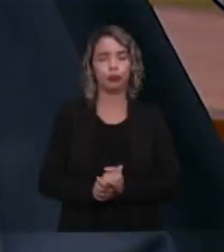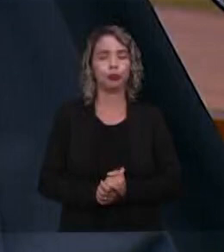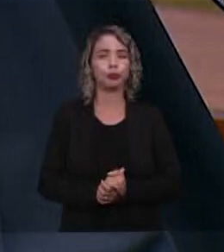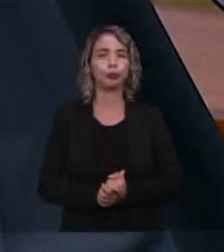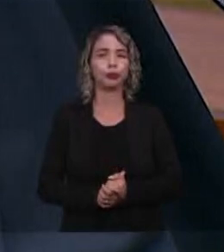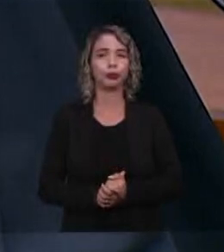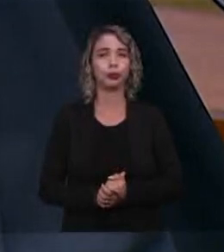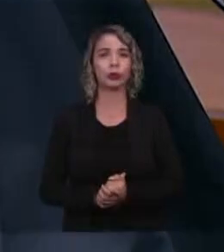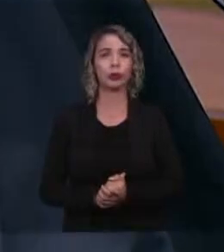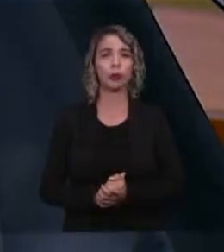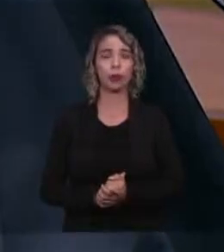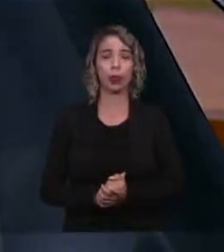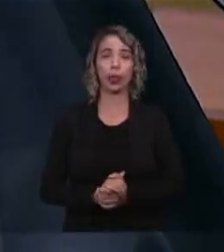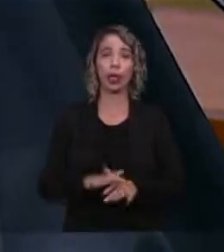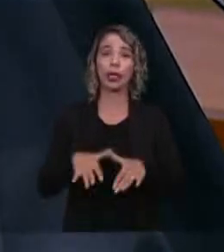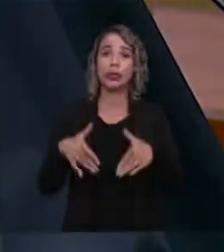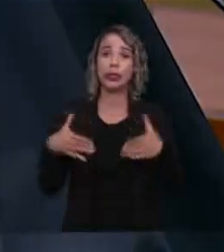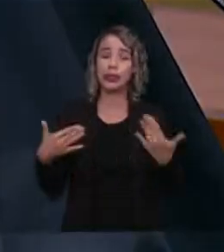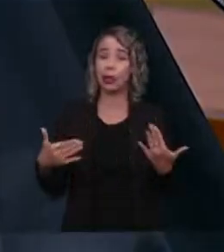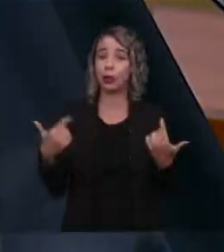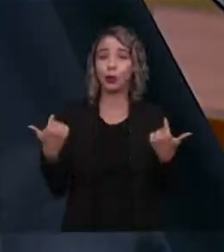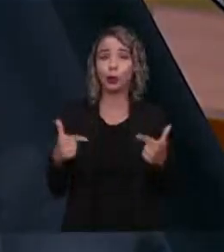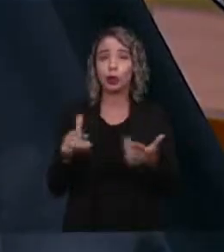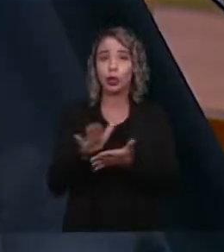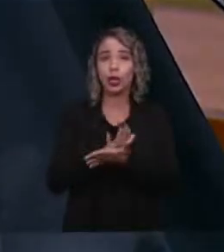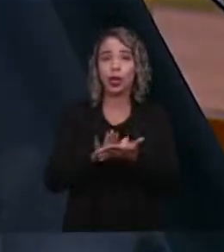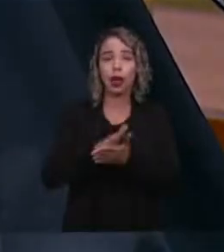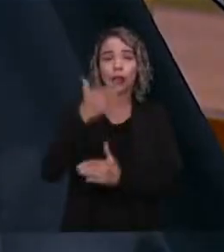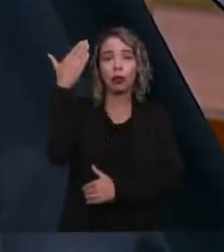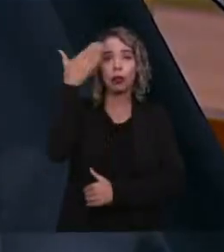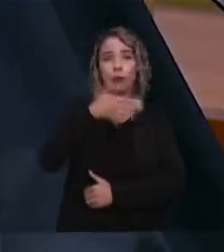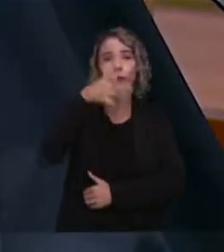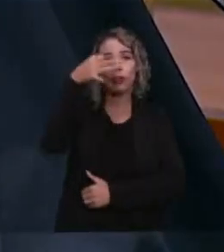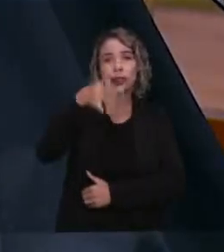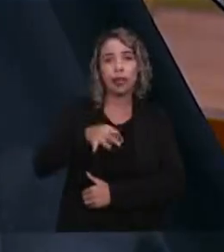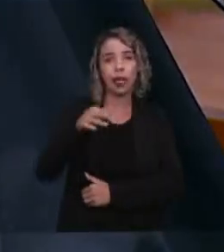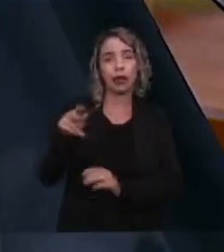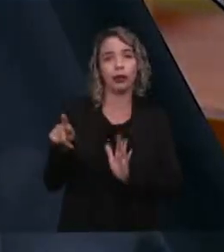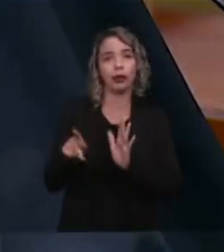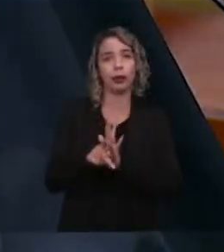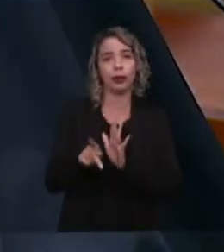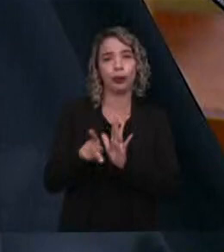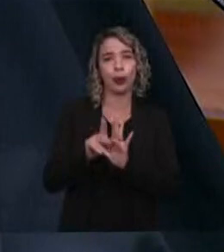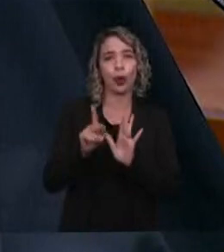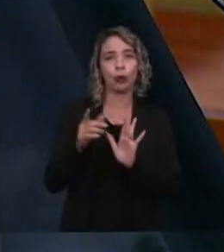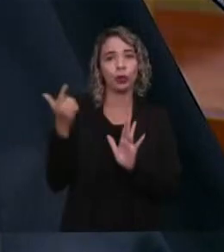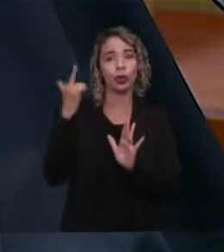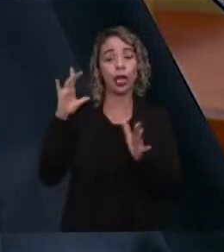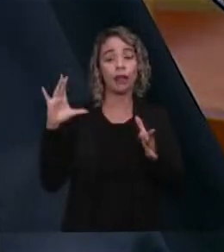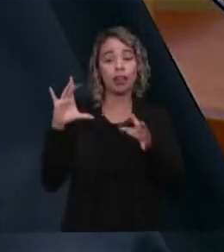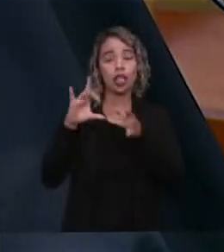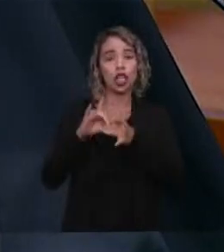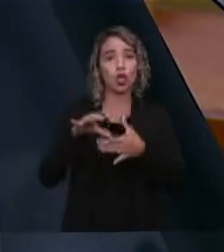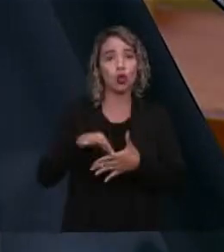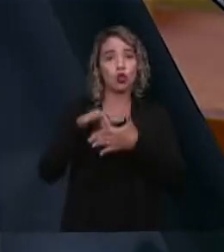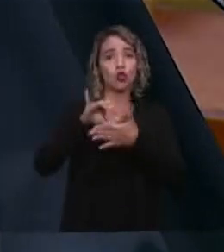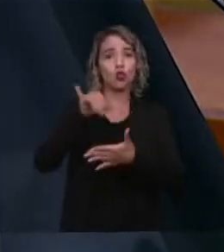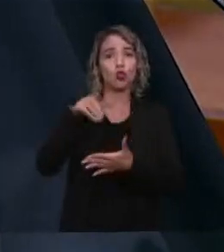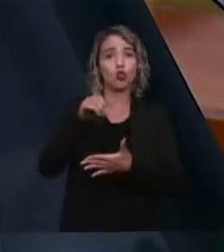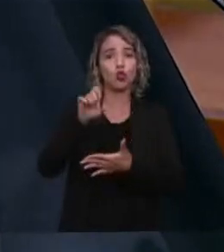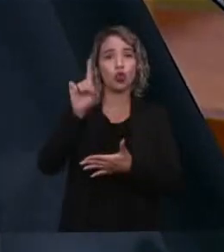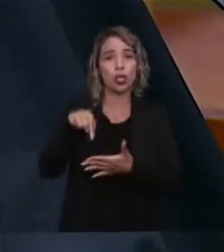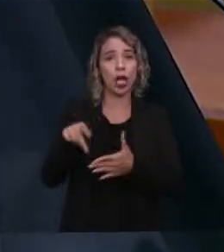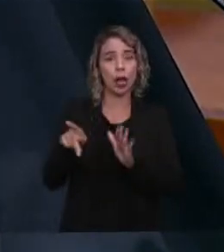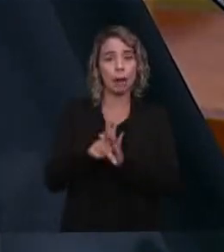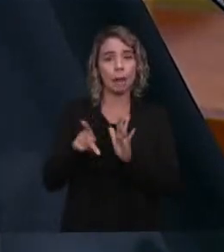eu. E, de fato, não há convergência probatória consistente que permita vincular a indicação de José Zonins